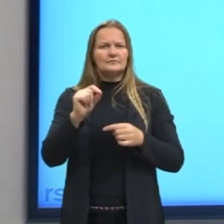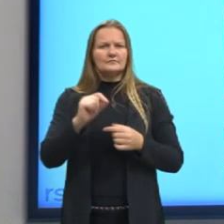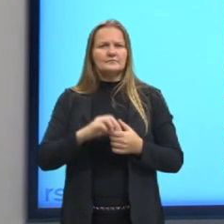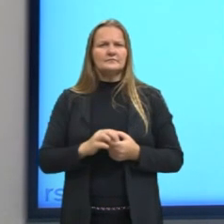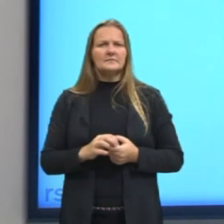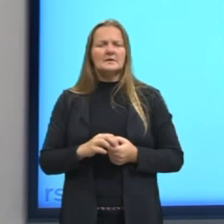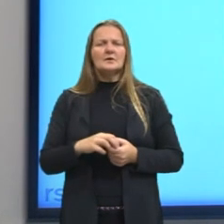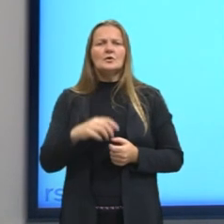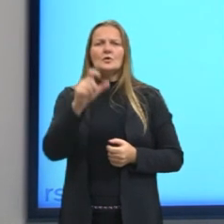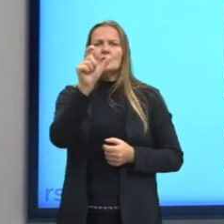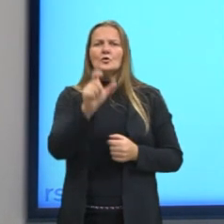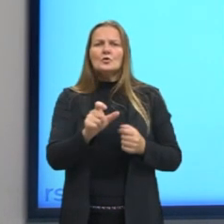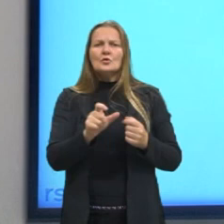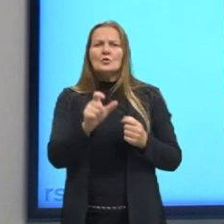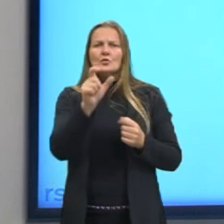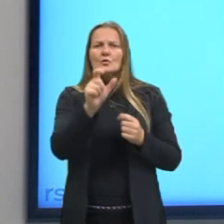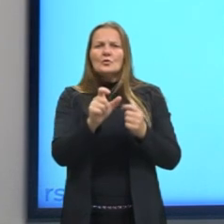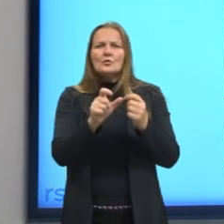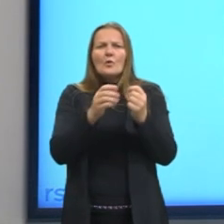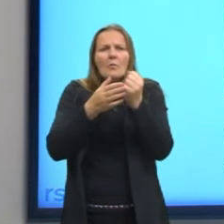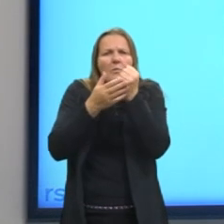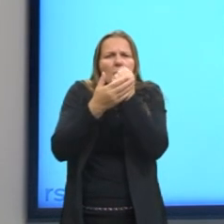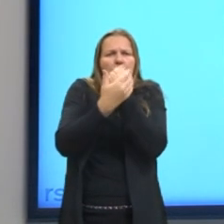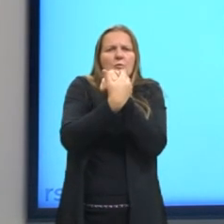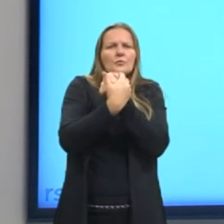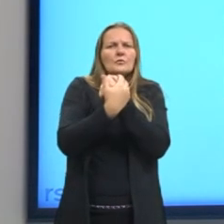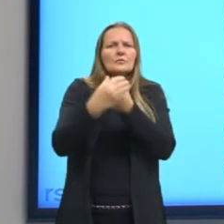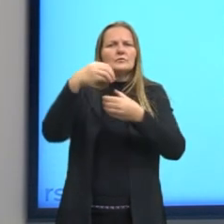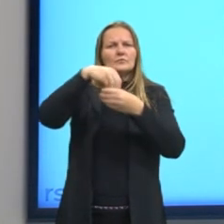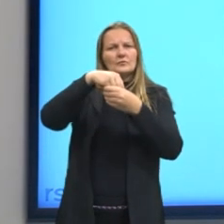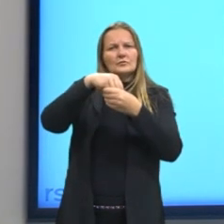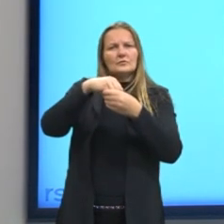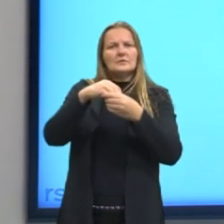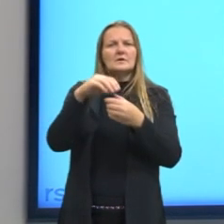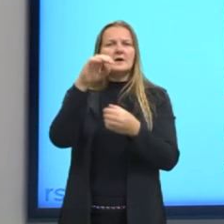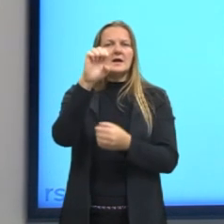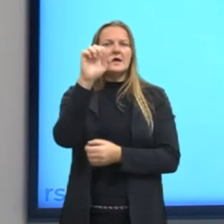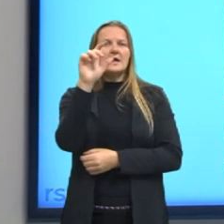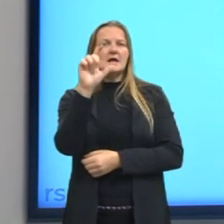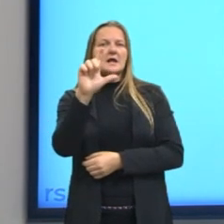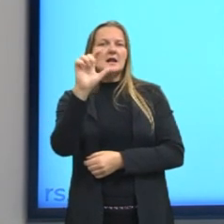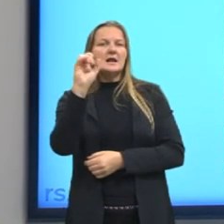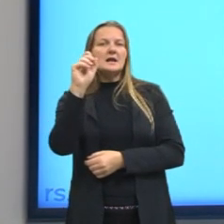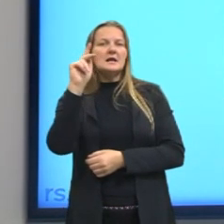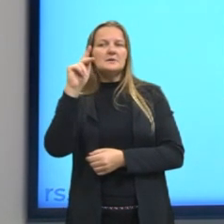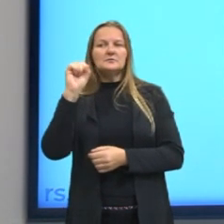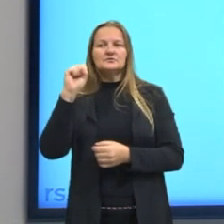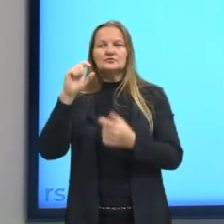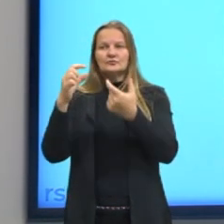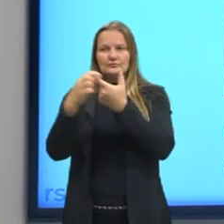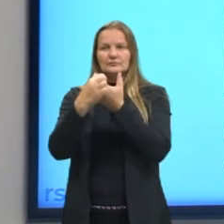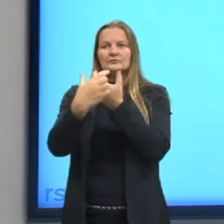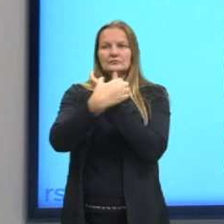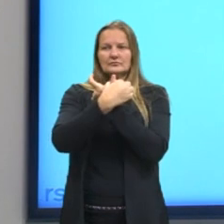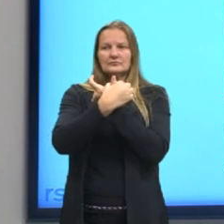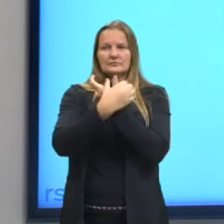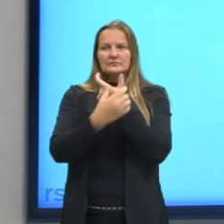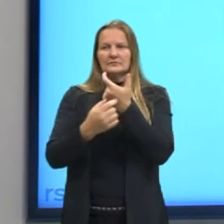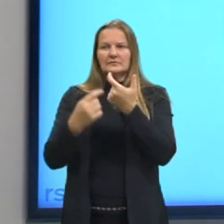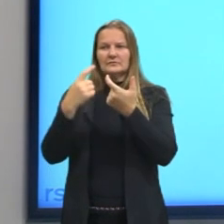o sujeito oculto das orações ele também pode ser chamado de sujeito elíptico exatamente por causa aqui